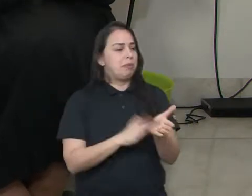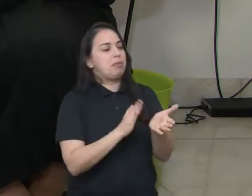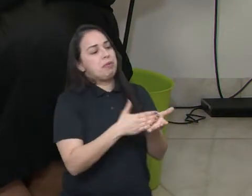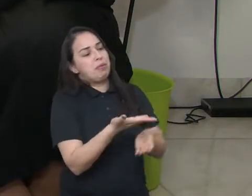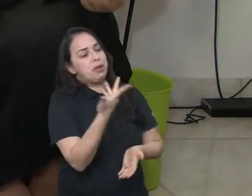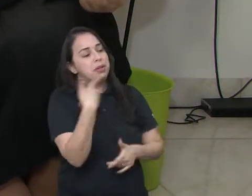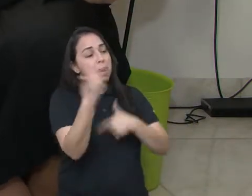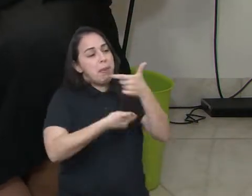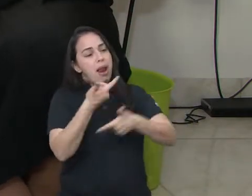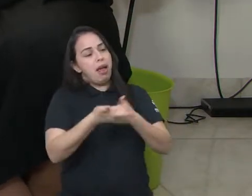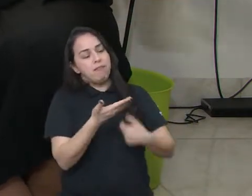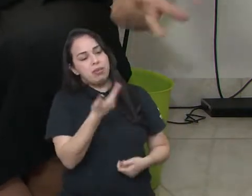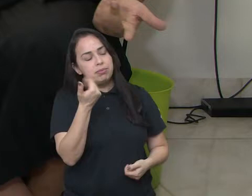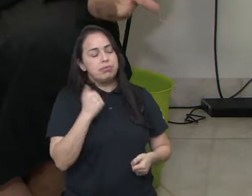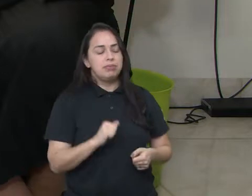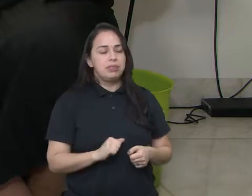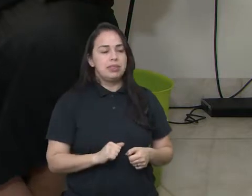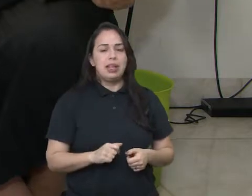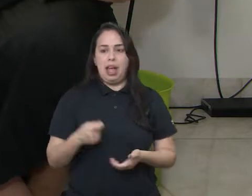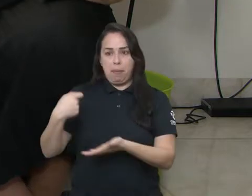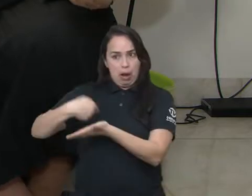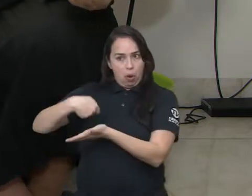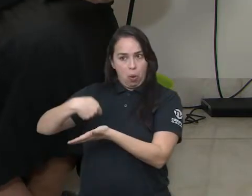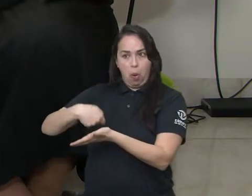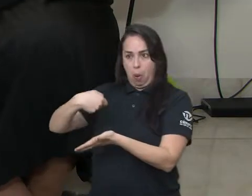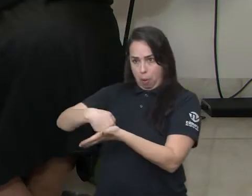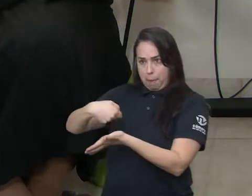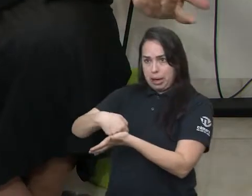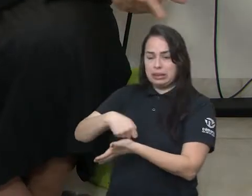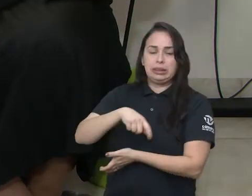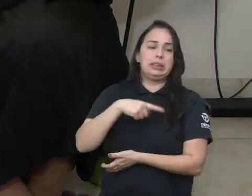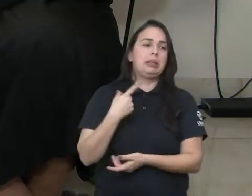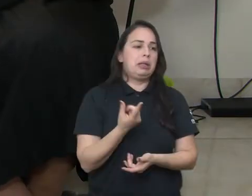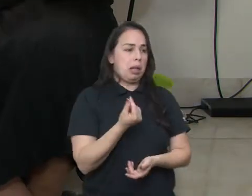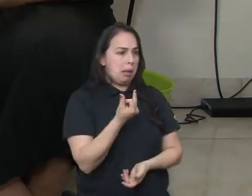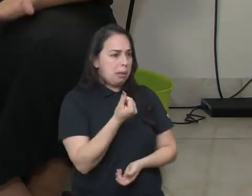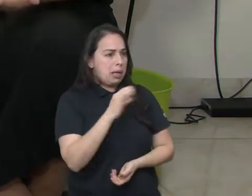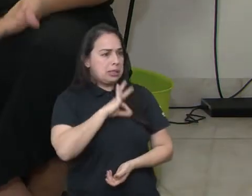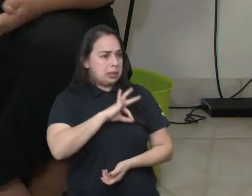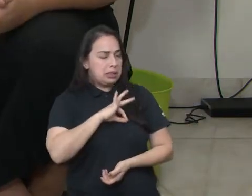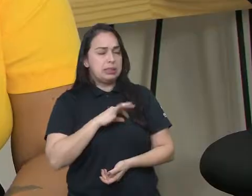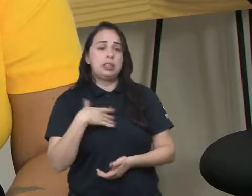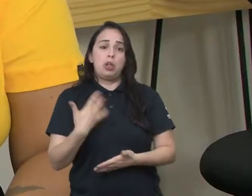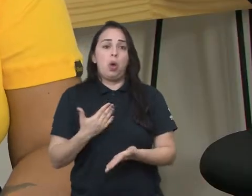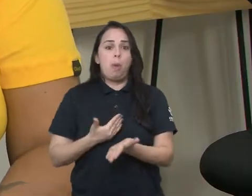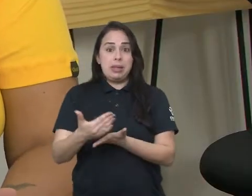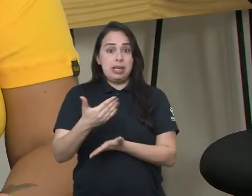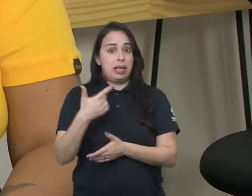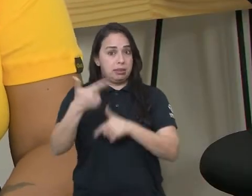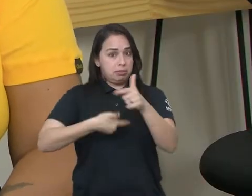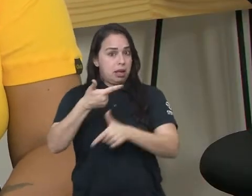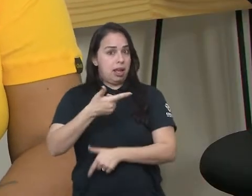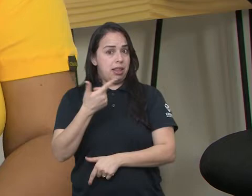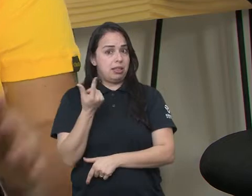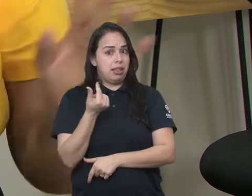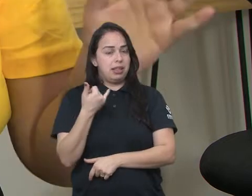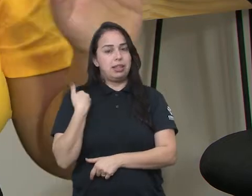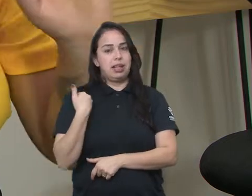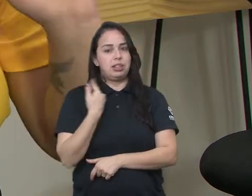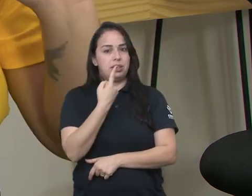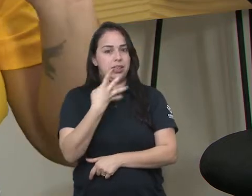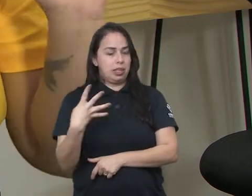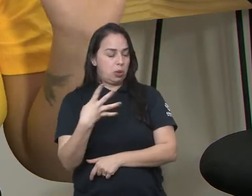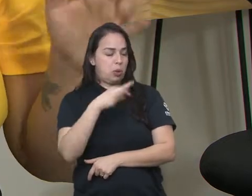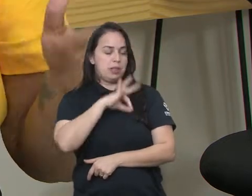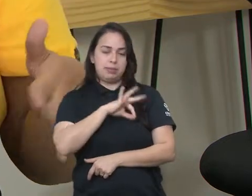gata, vamos arranjar um emprego, vamos fazer alguma coisa que sustenta a casa. Eu comecei a trabalhar com 14 anos, então aí